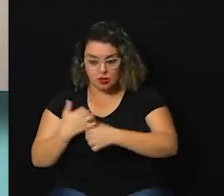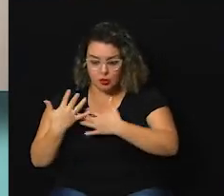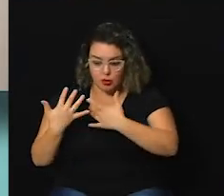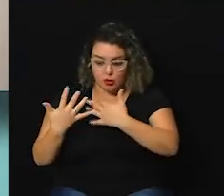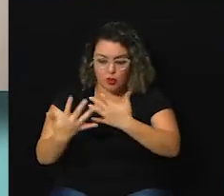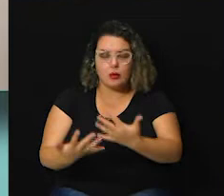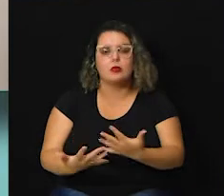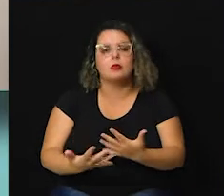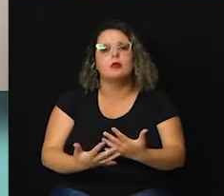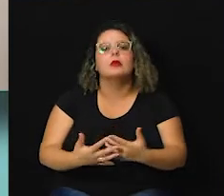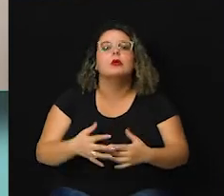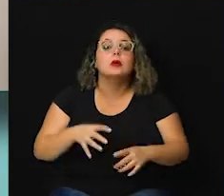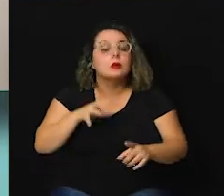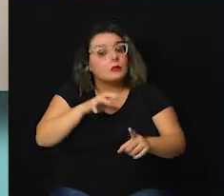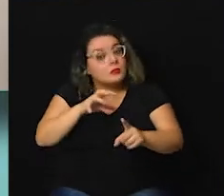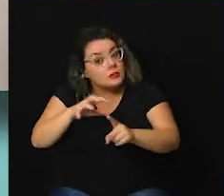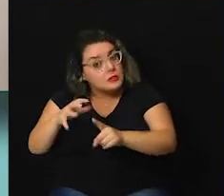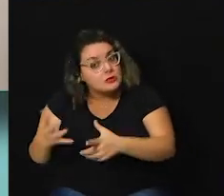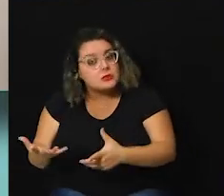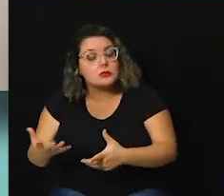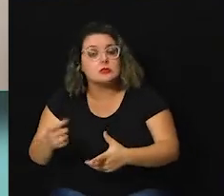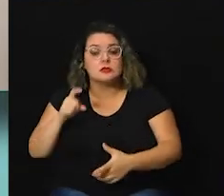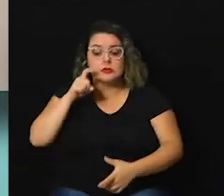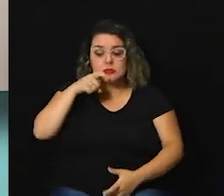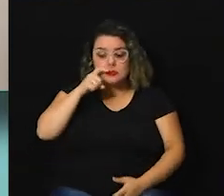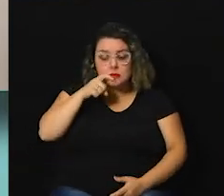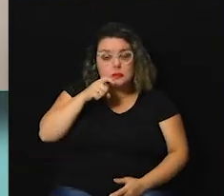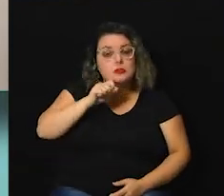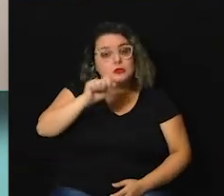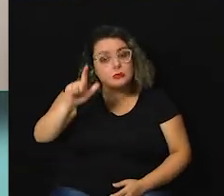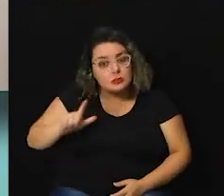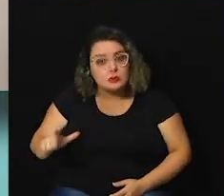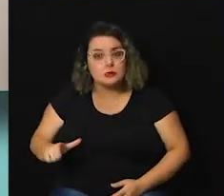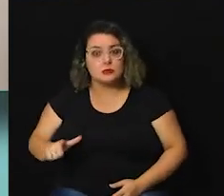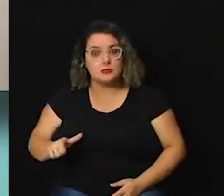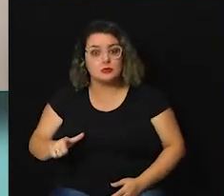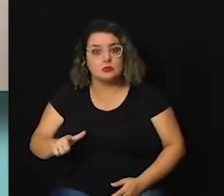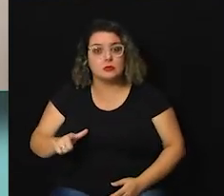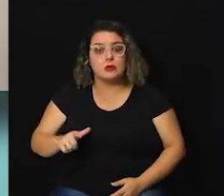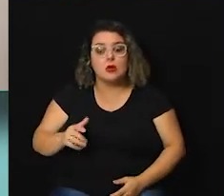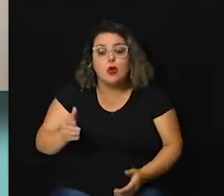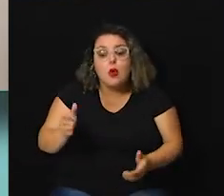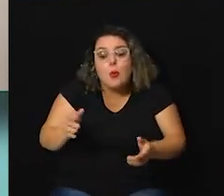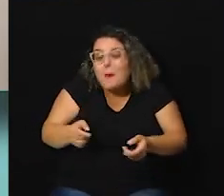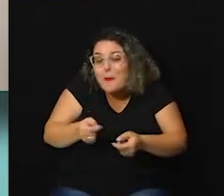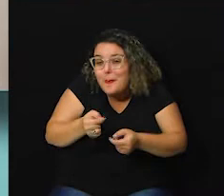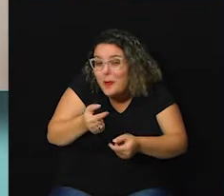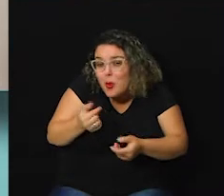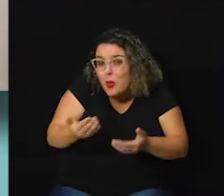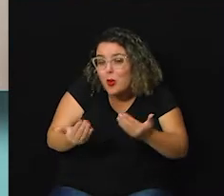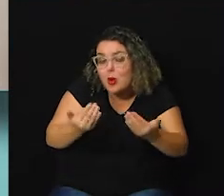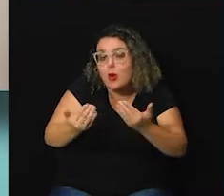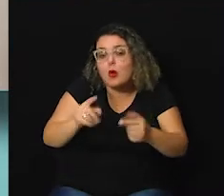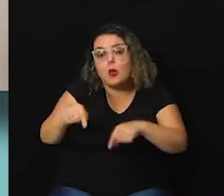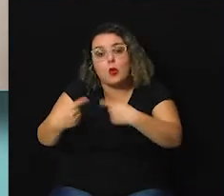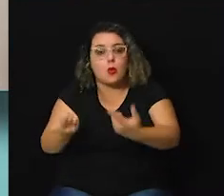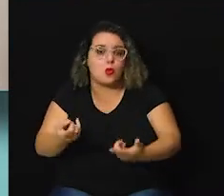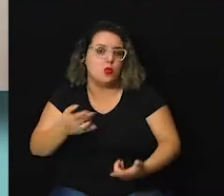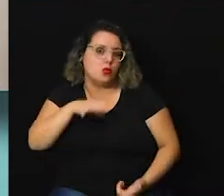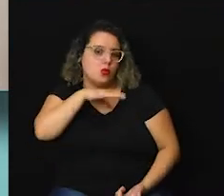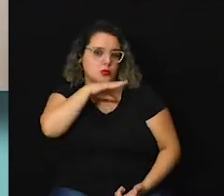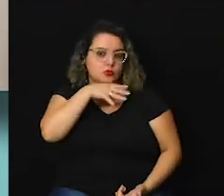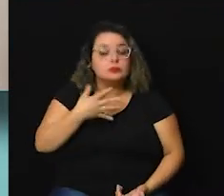mostrado que afetam e faz com que a reprodução dessas araras seja bastante baixa quando comparada com